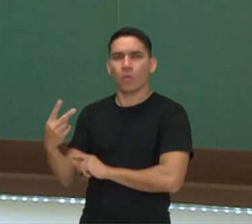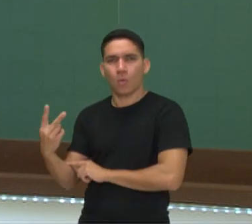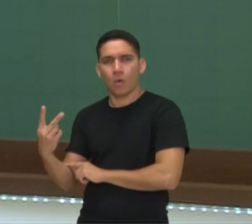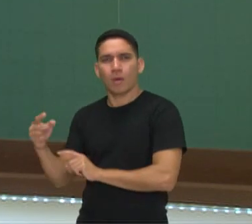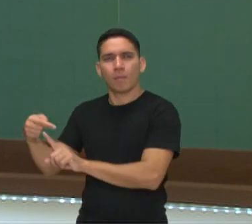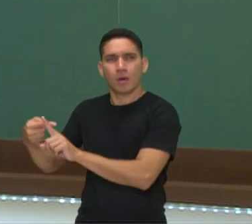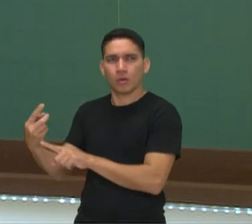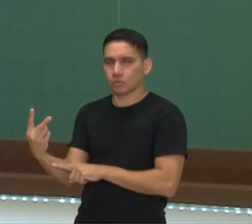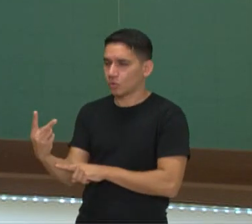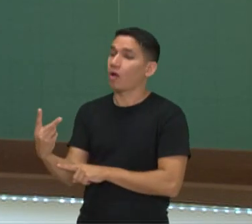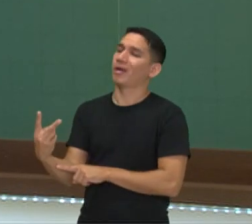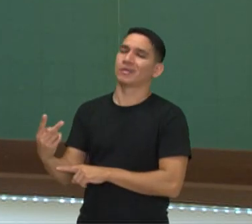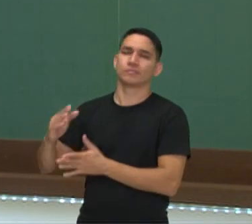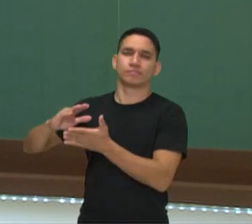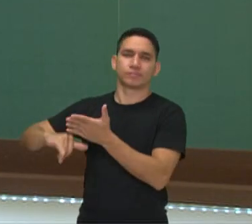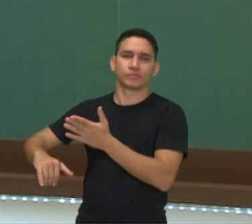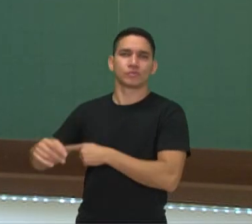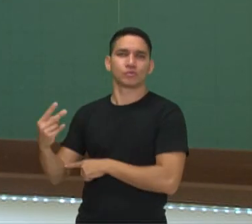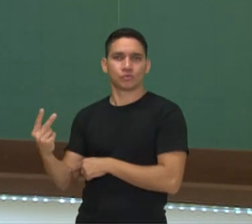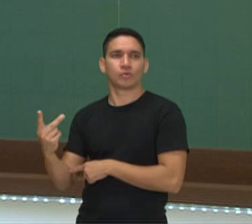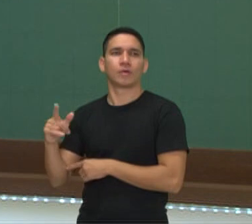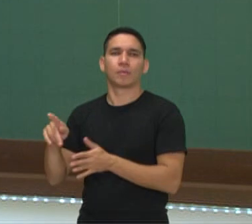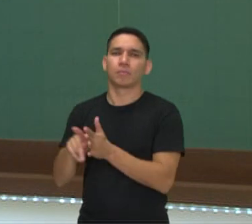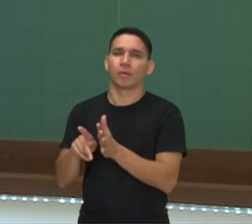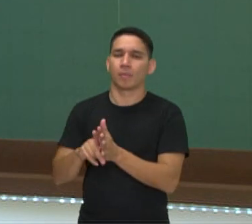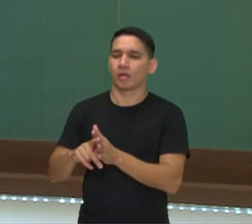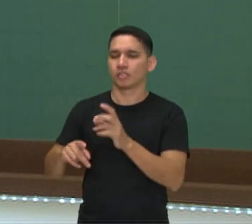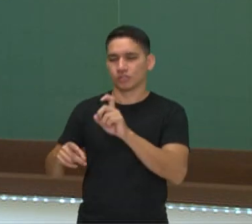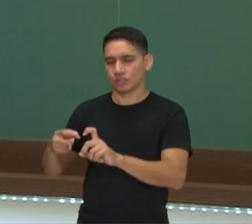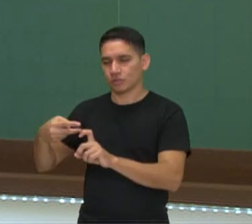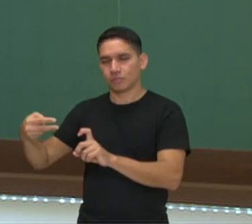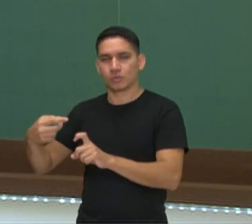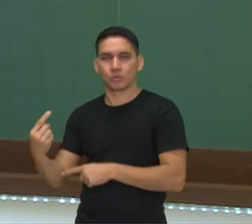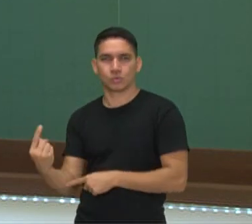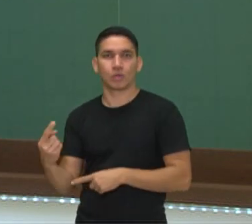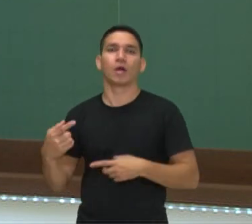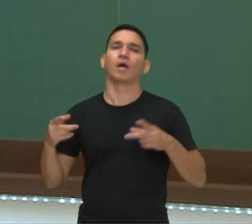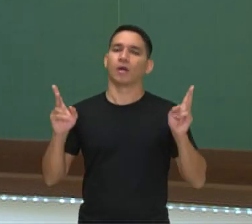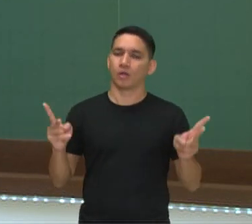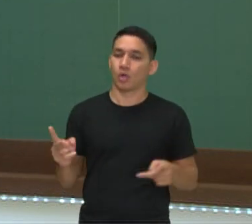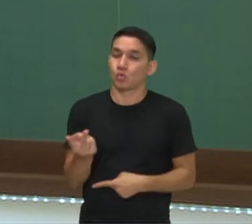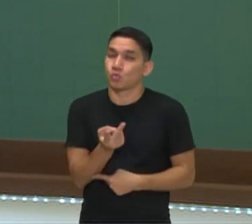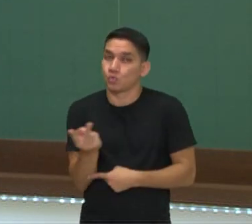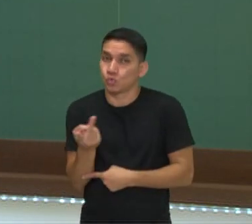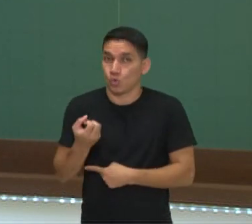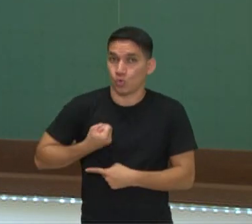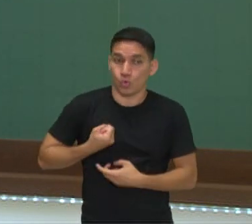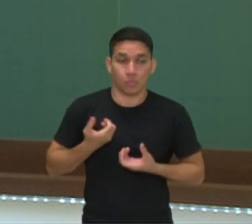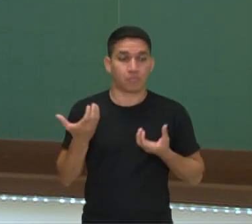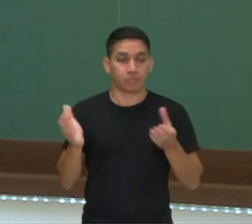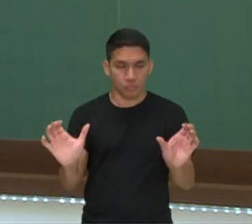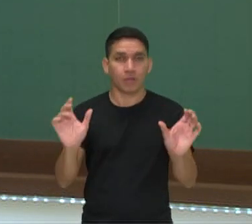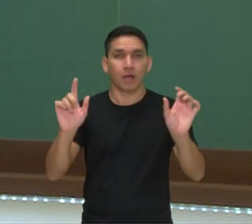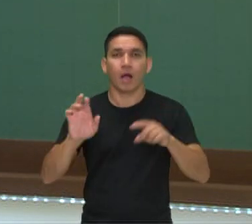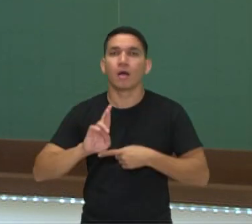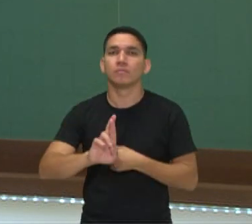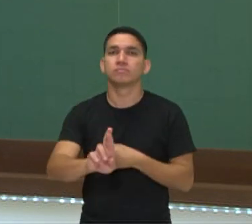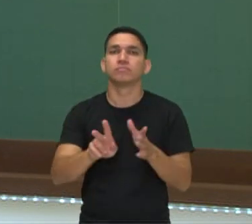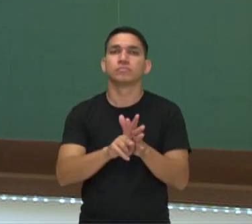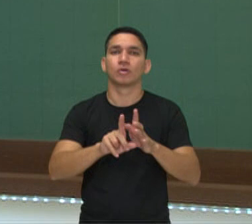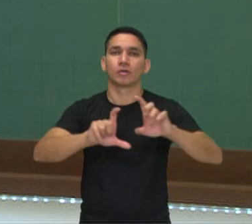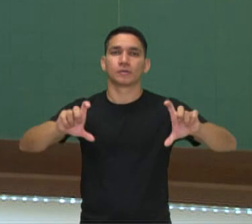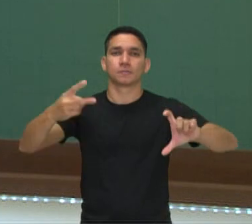6, x igual a menos 2. Esses dois números são solução dessa equação do segundo grau que nos